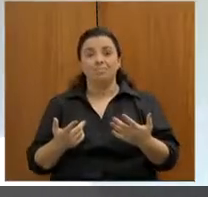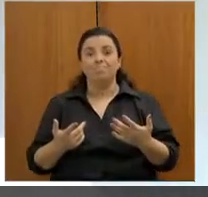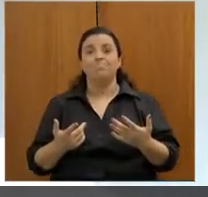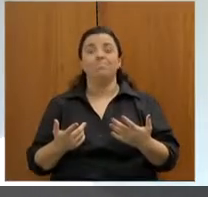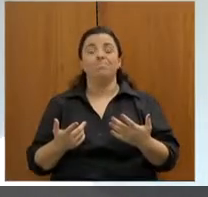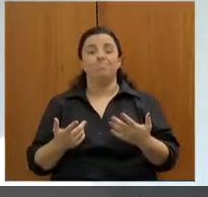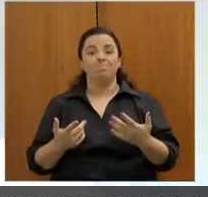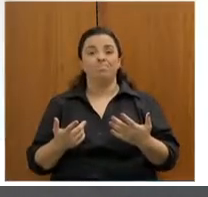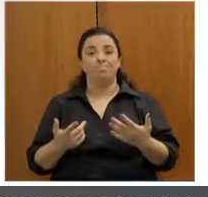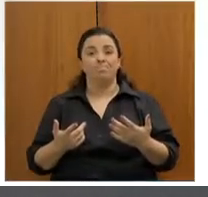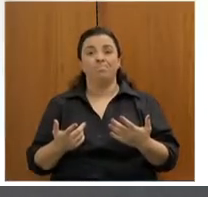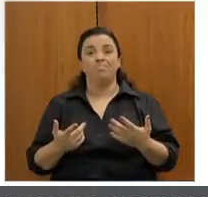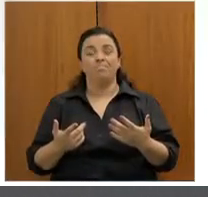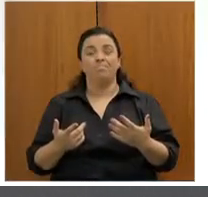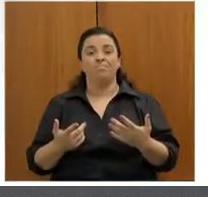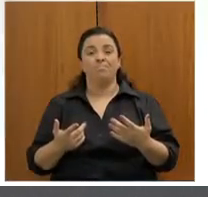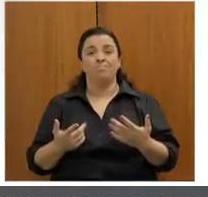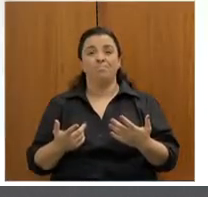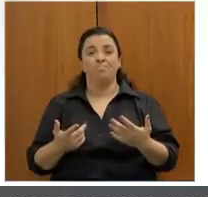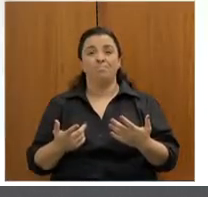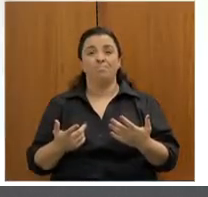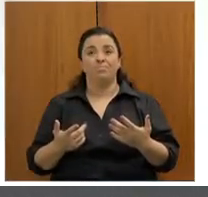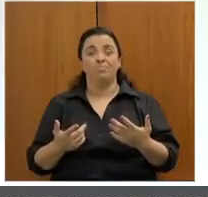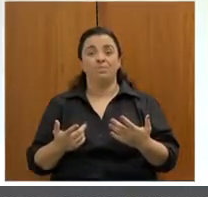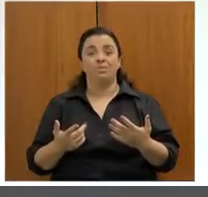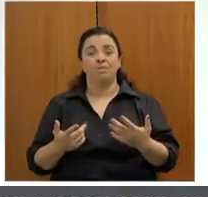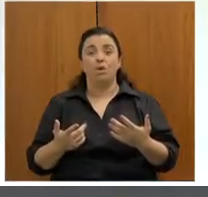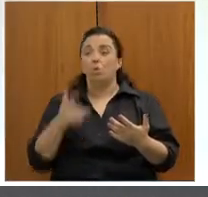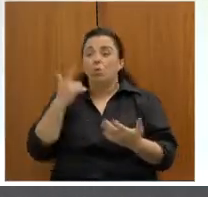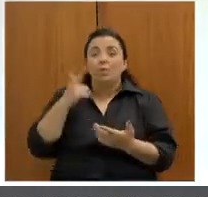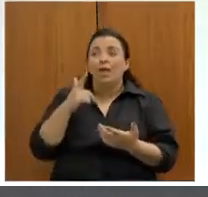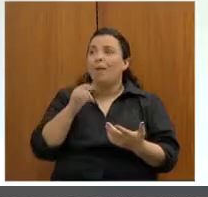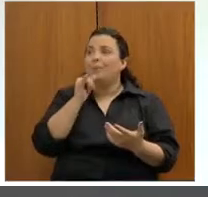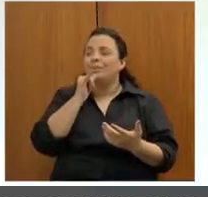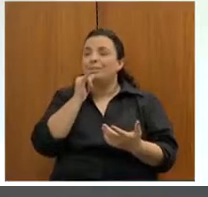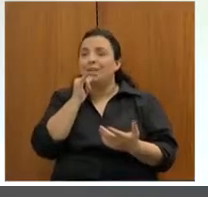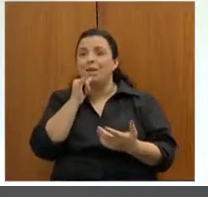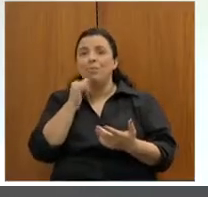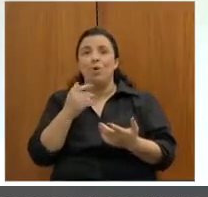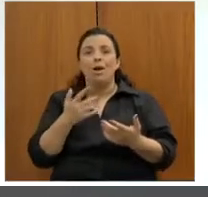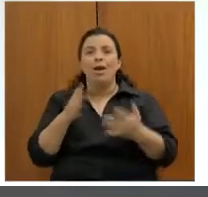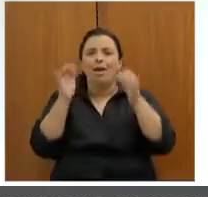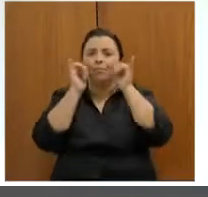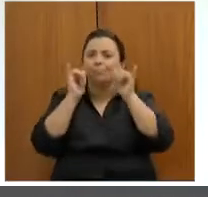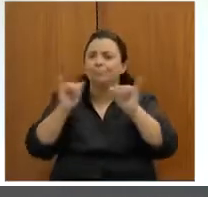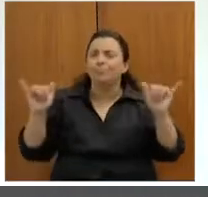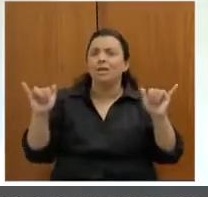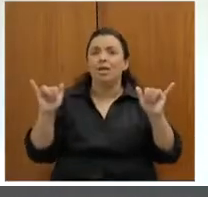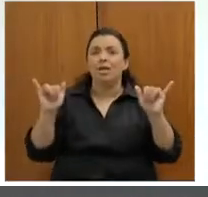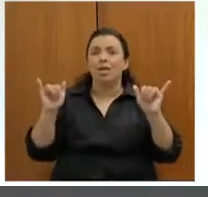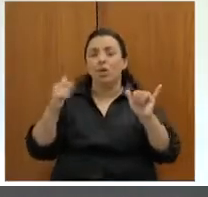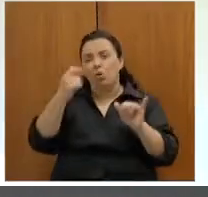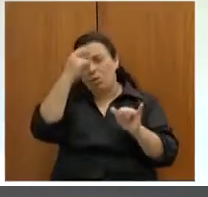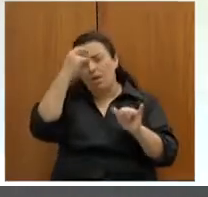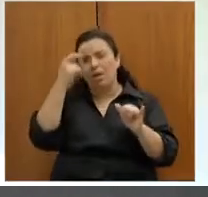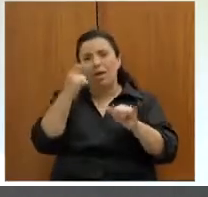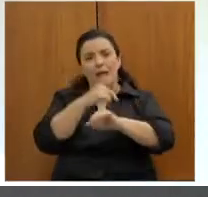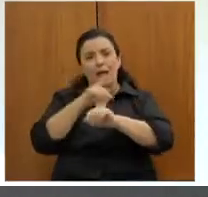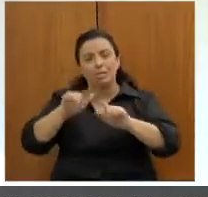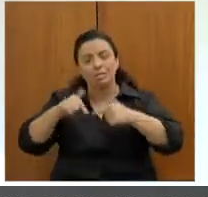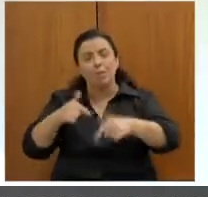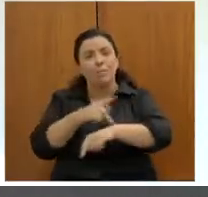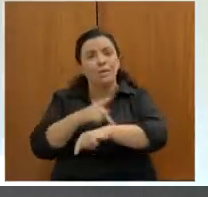prevenção de ações pedagógicas precisam ser trazer para o